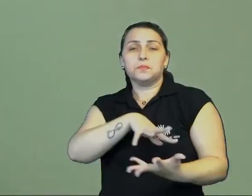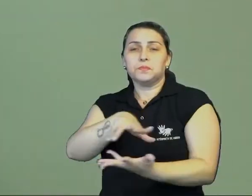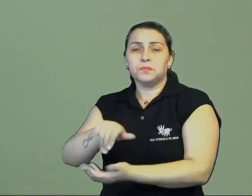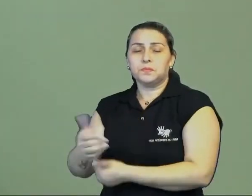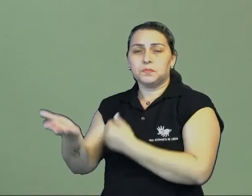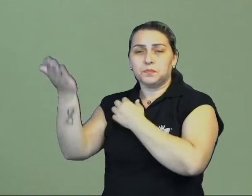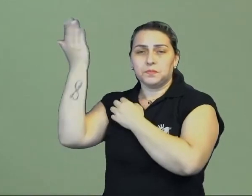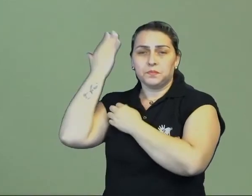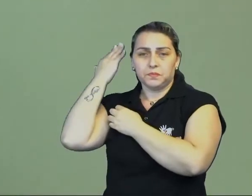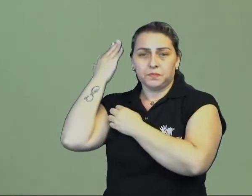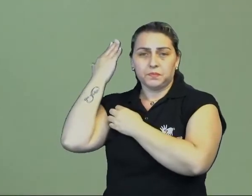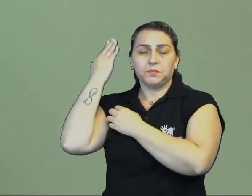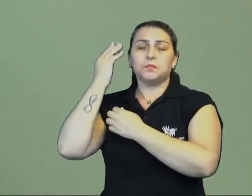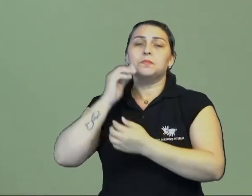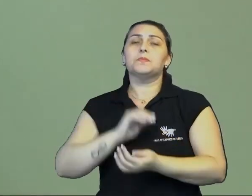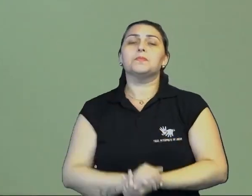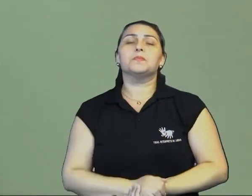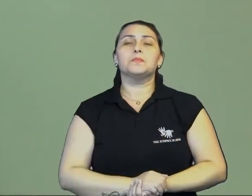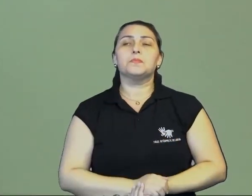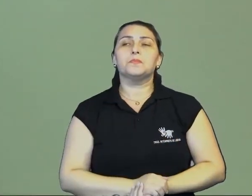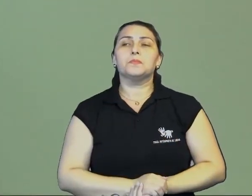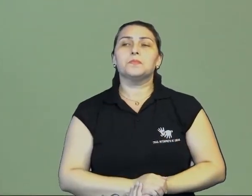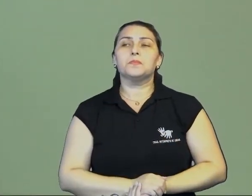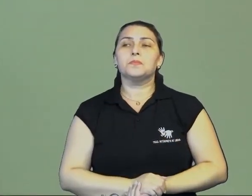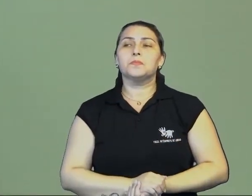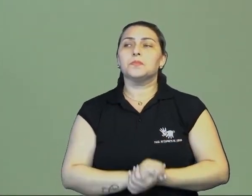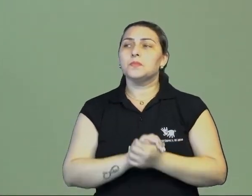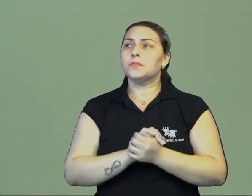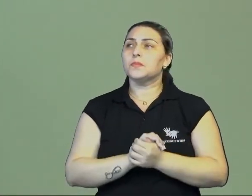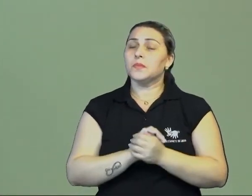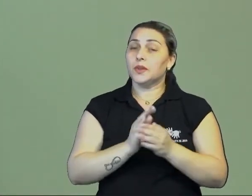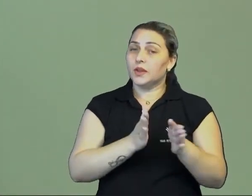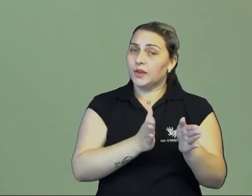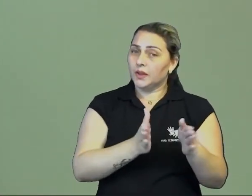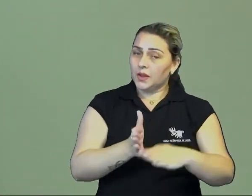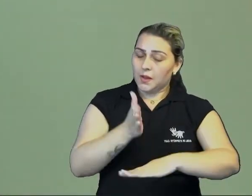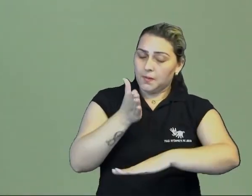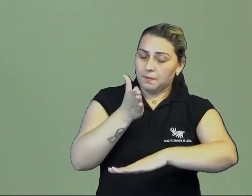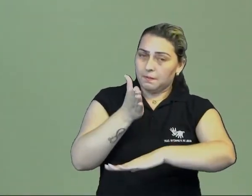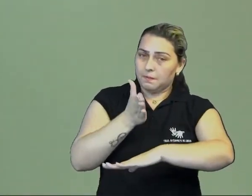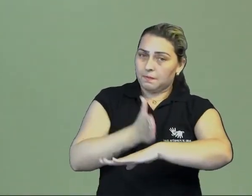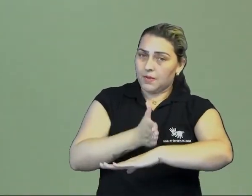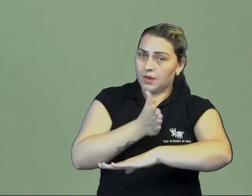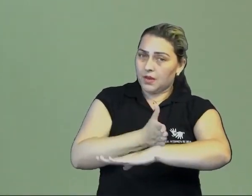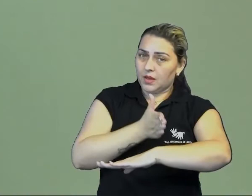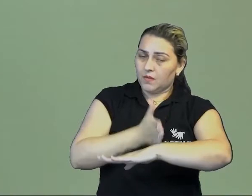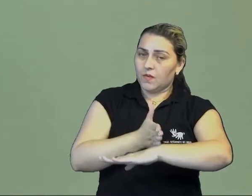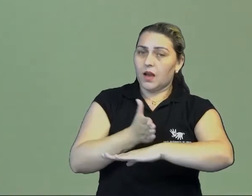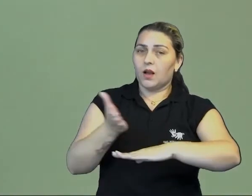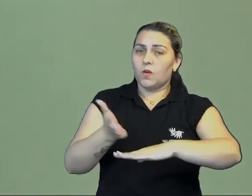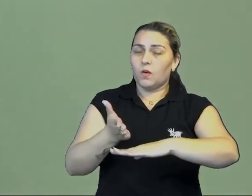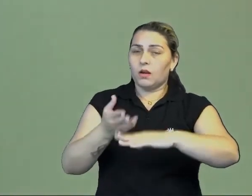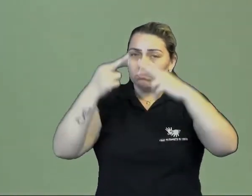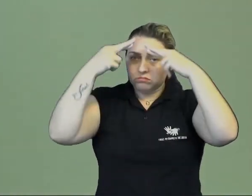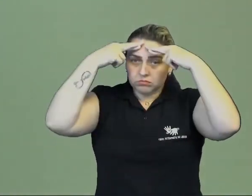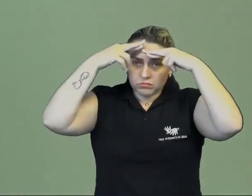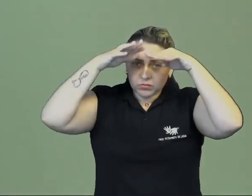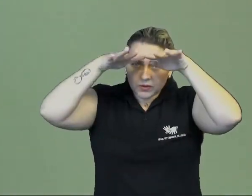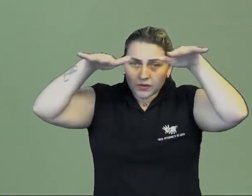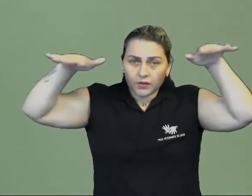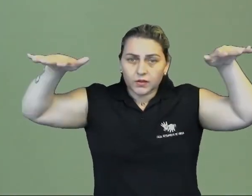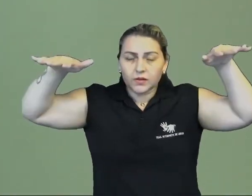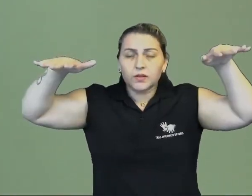antigo, tá? Passamos esse período medieval e agora nós estamos no Renascimento,